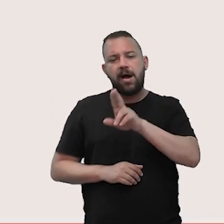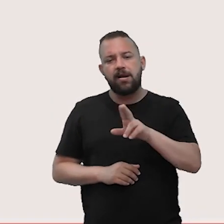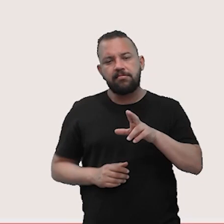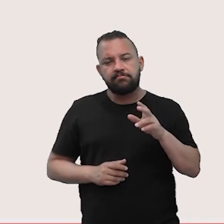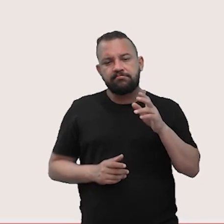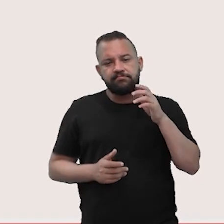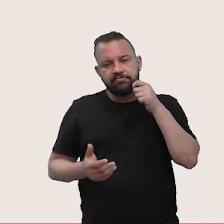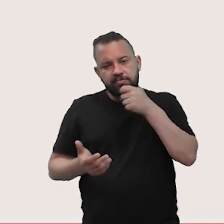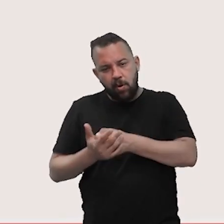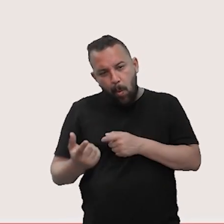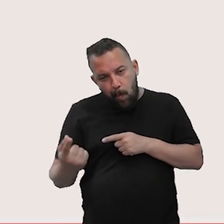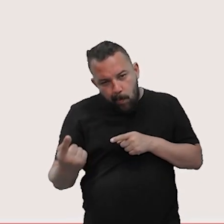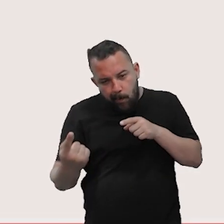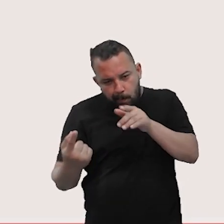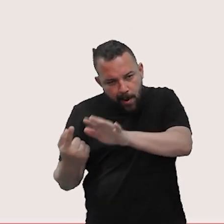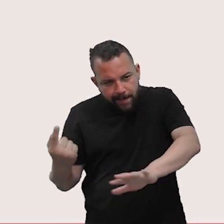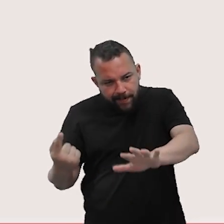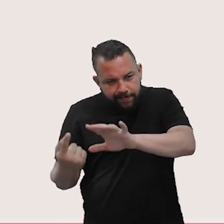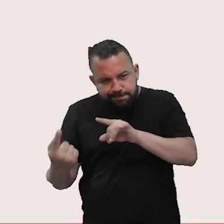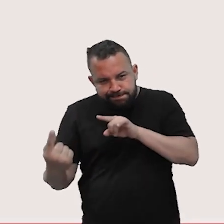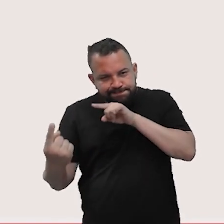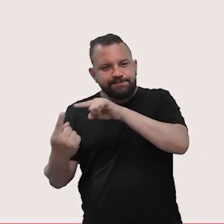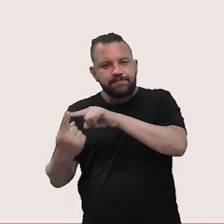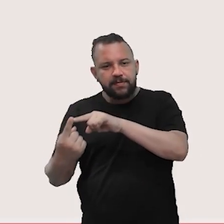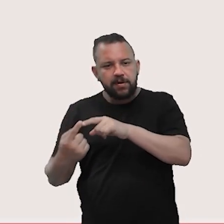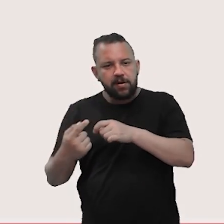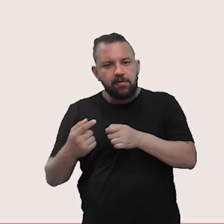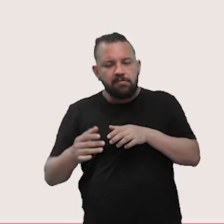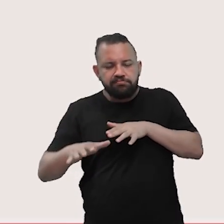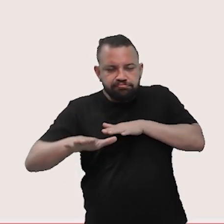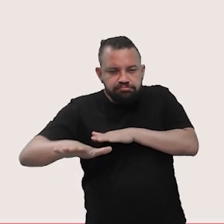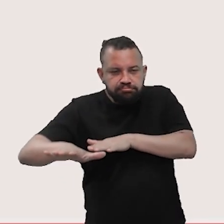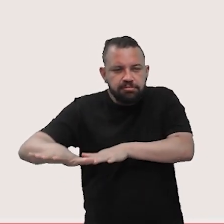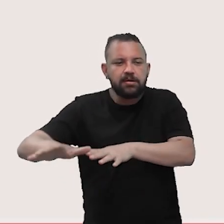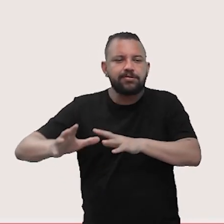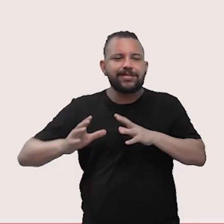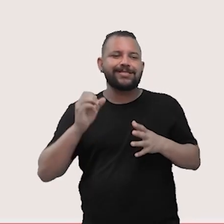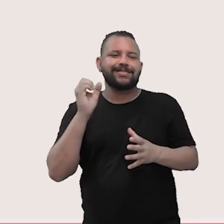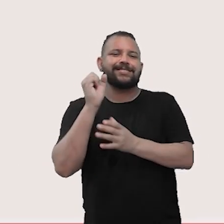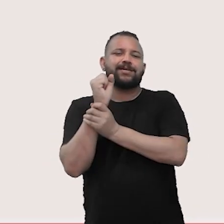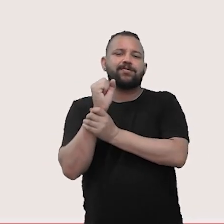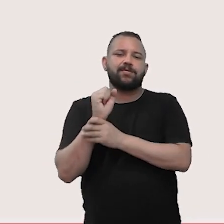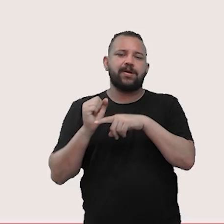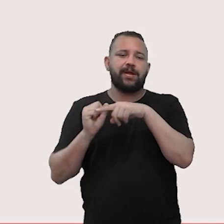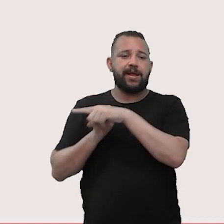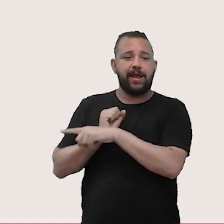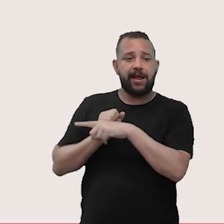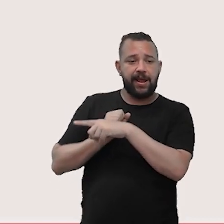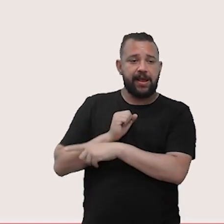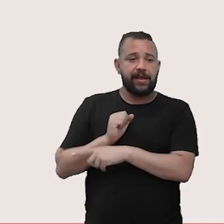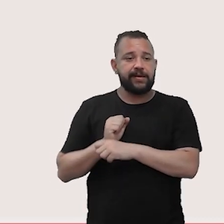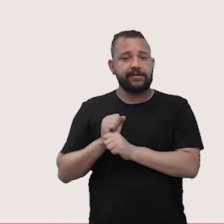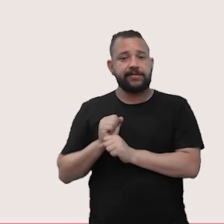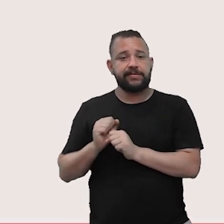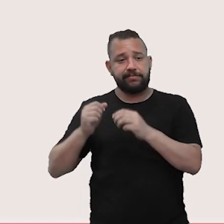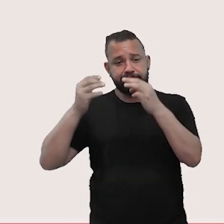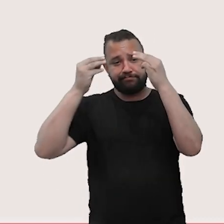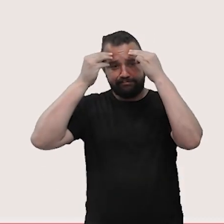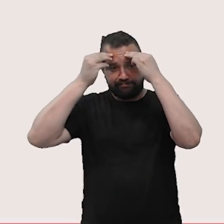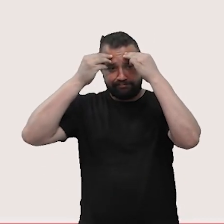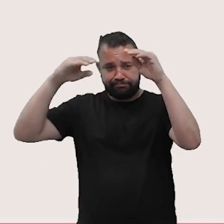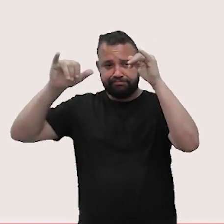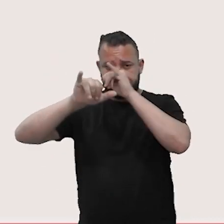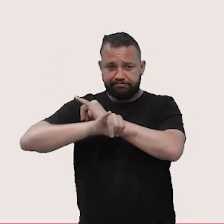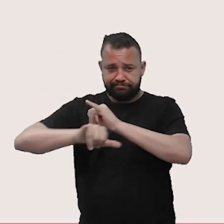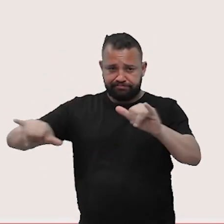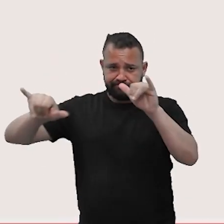sobre a necessidade de um trânsito mais seguro, essa peça publicitária, o comando, eles já dão,